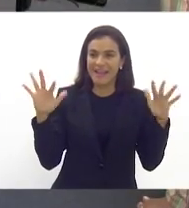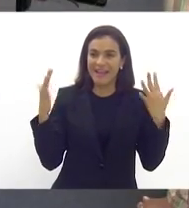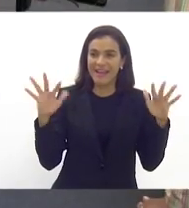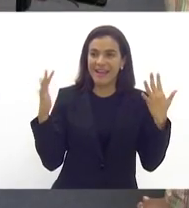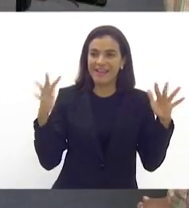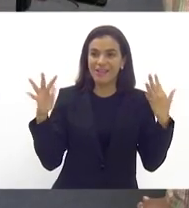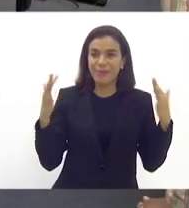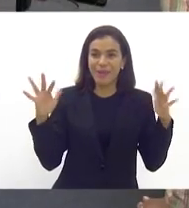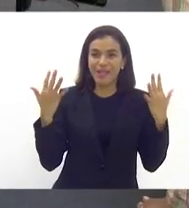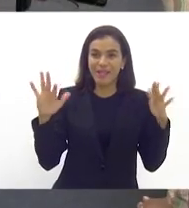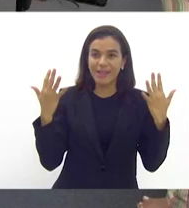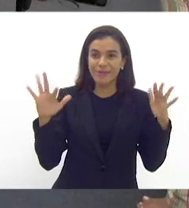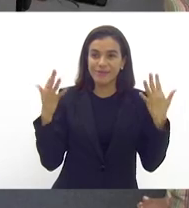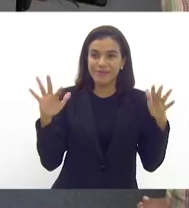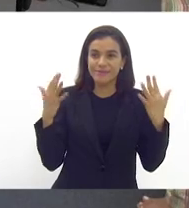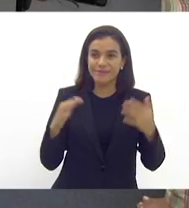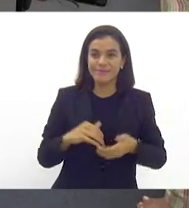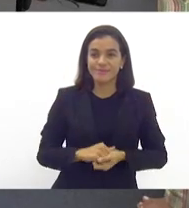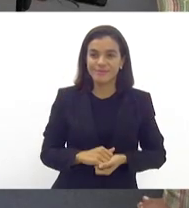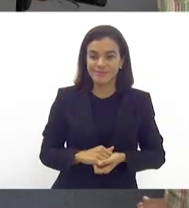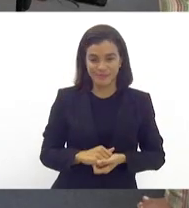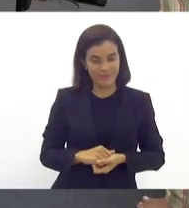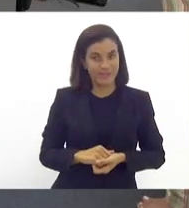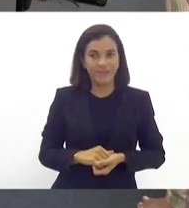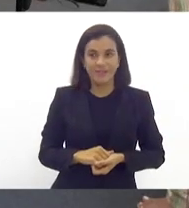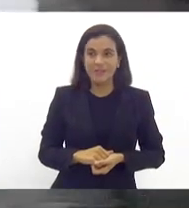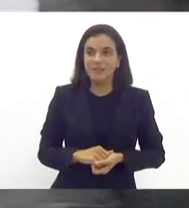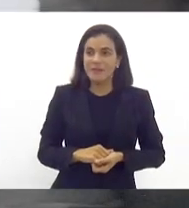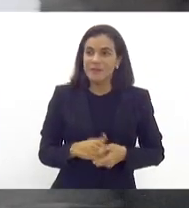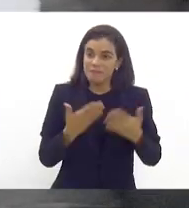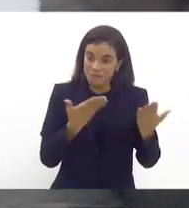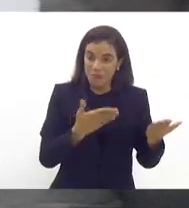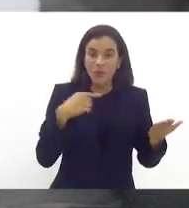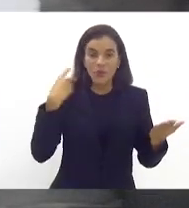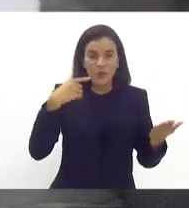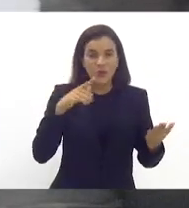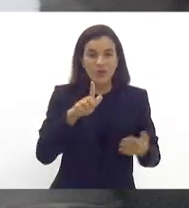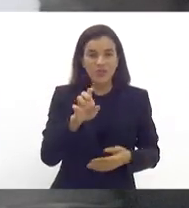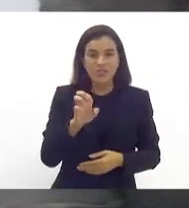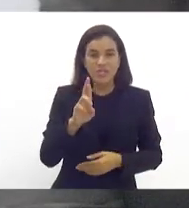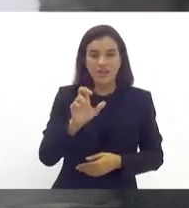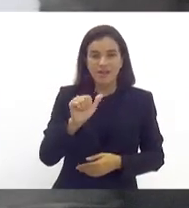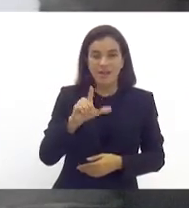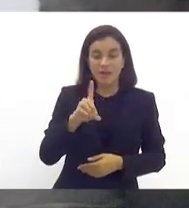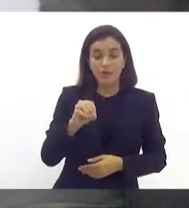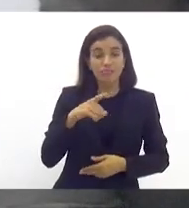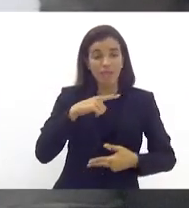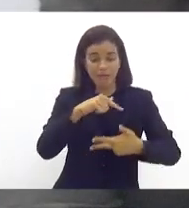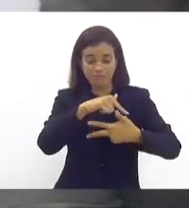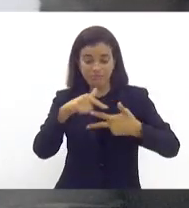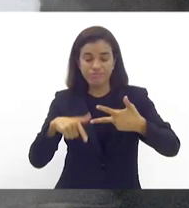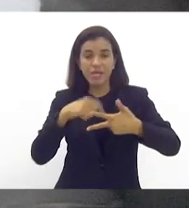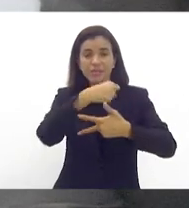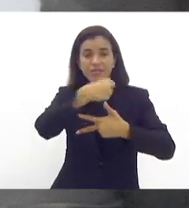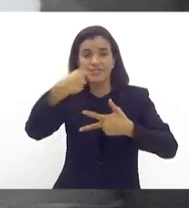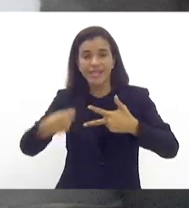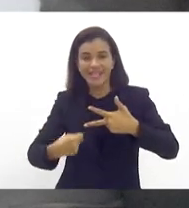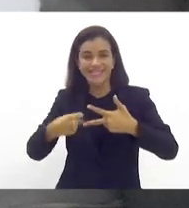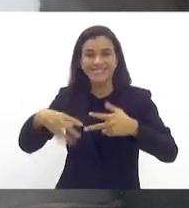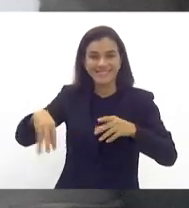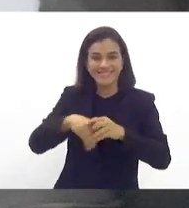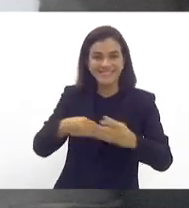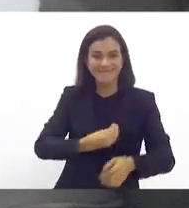Obrigado Dr Geraldo eu queria Como disse bem o Dr Geraldo nós temos hoje os três poderes envolvidos aqui nessa audiência né o